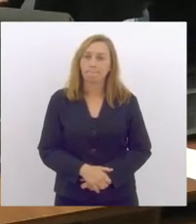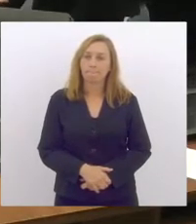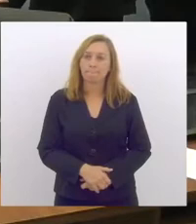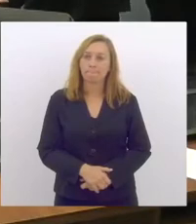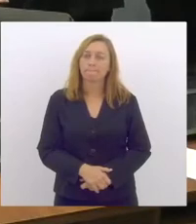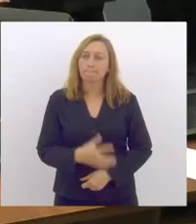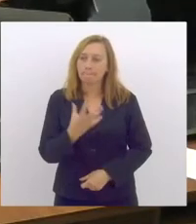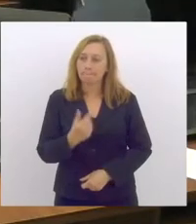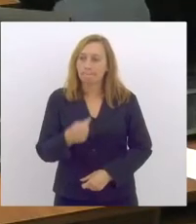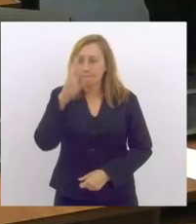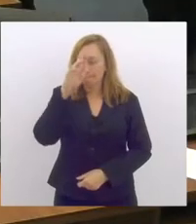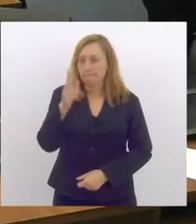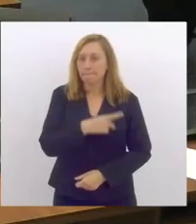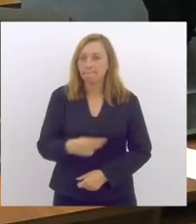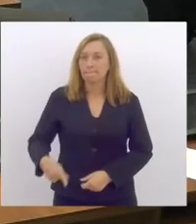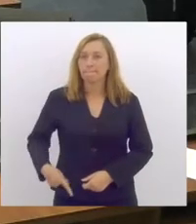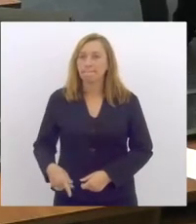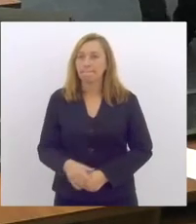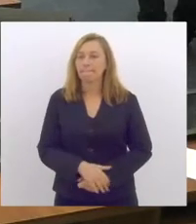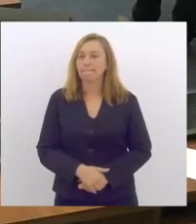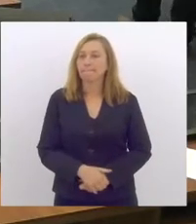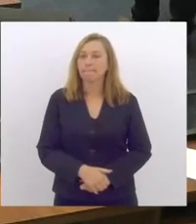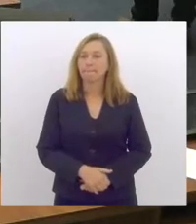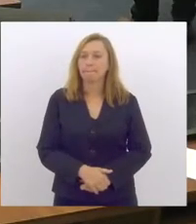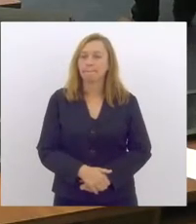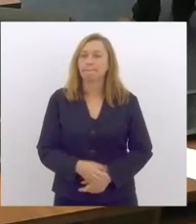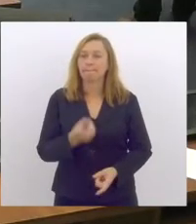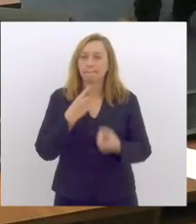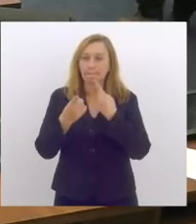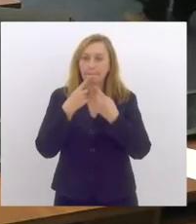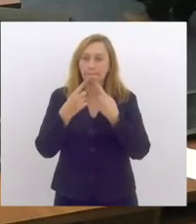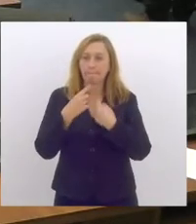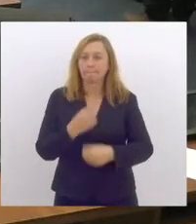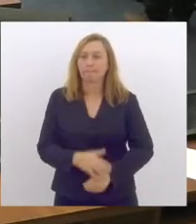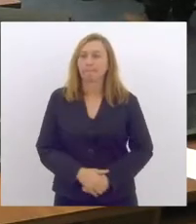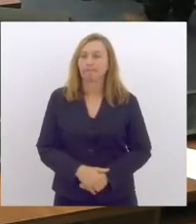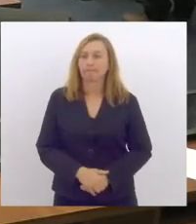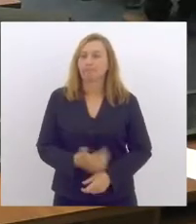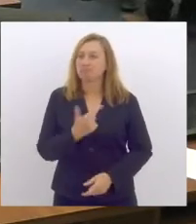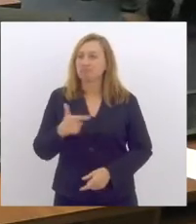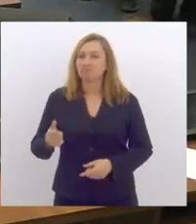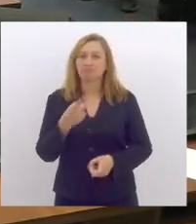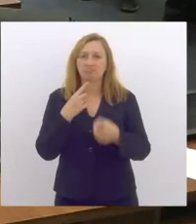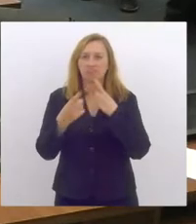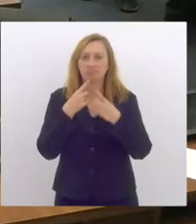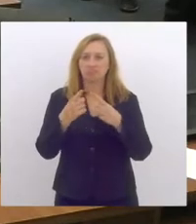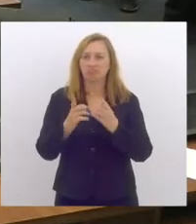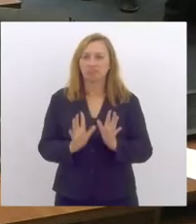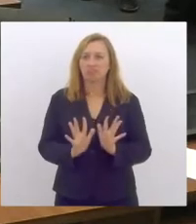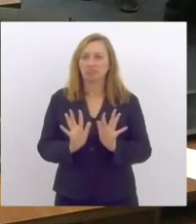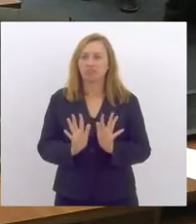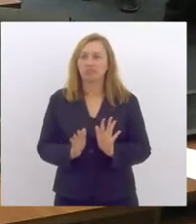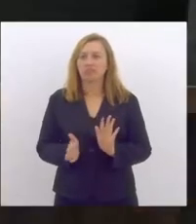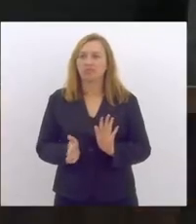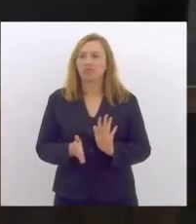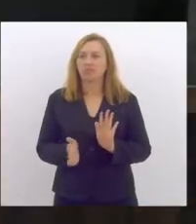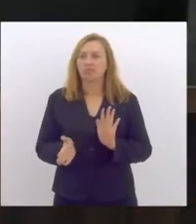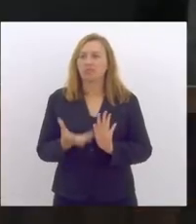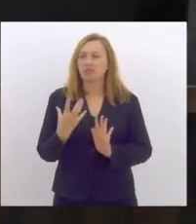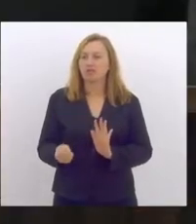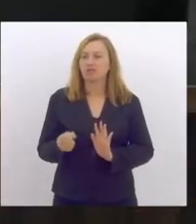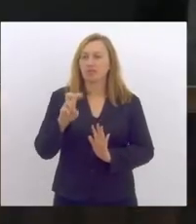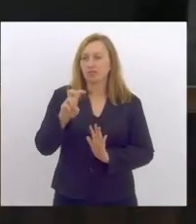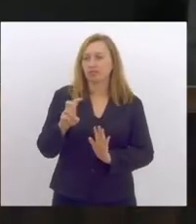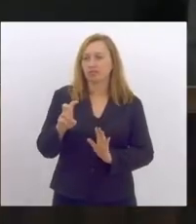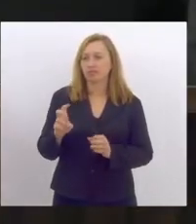Parecer favorável, presidente. Os pareceres emitidos em discussão. Não havendo ninguém queira discutir, a presente proposta recebeu 5 emendas e